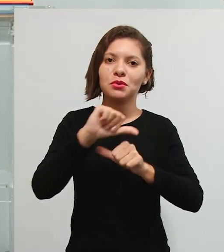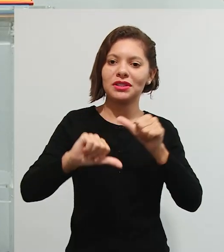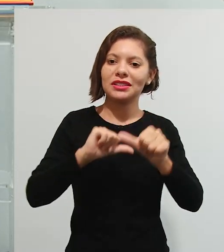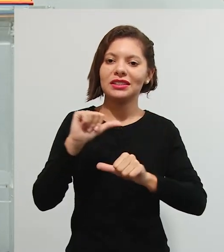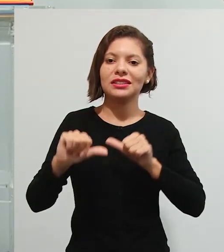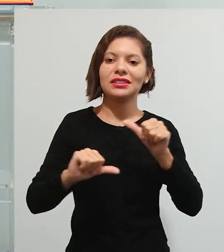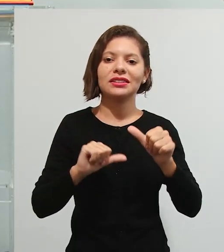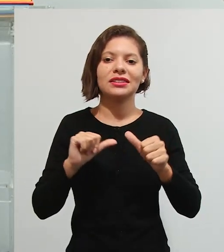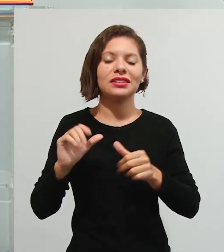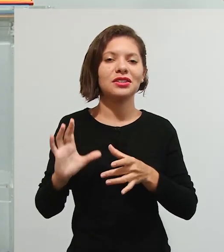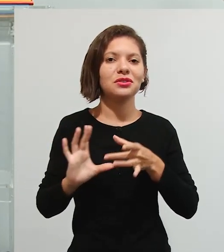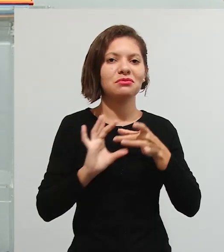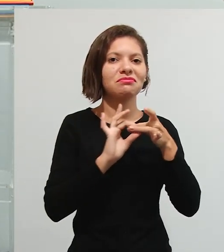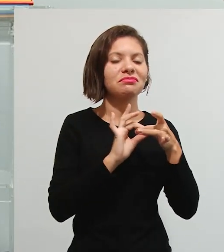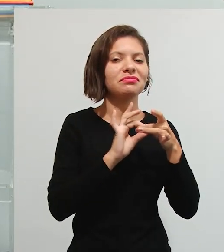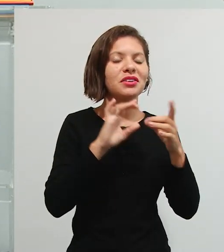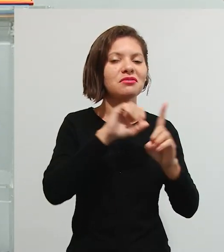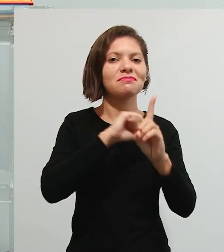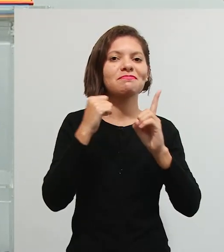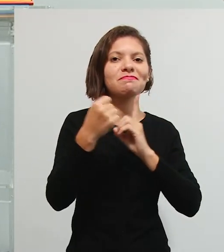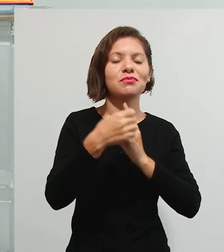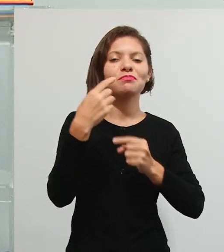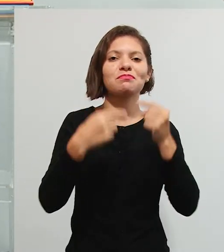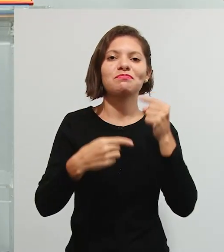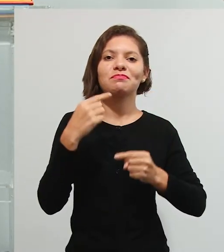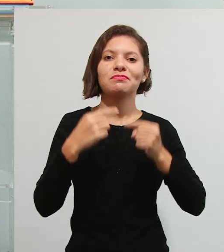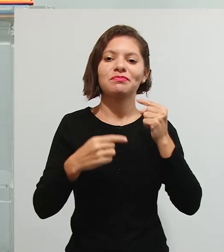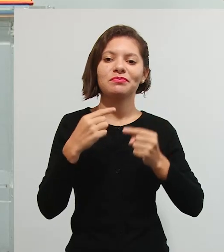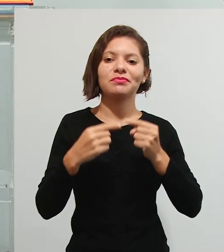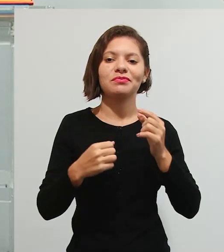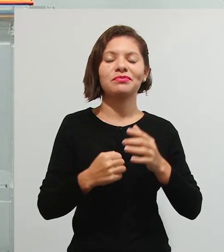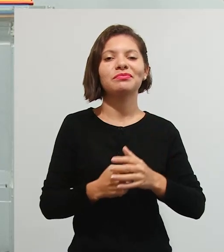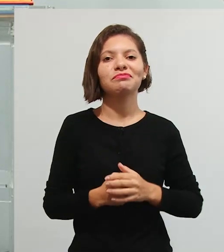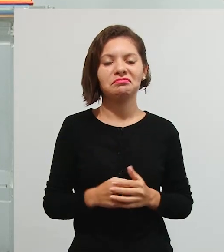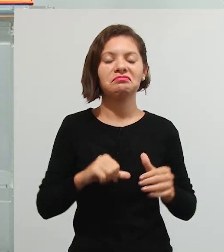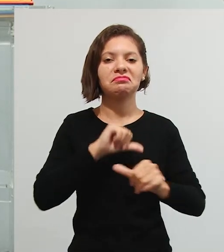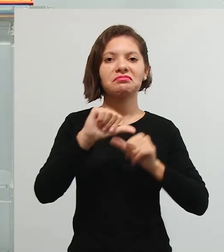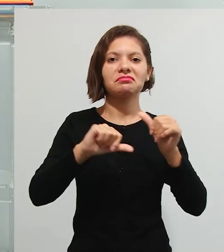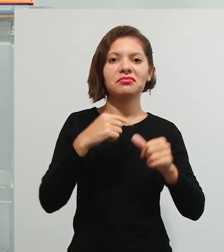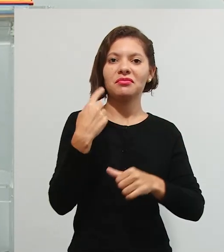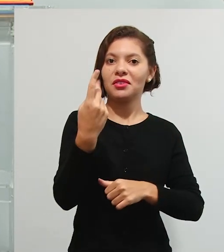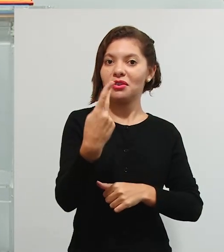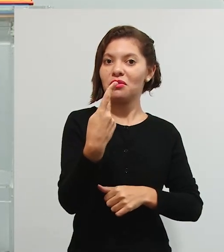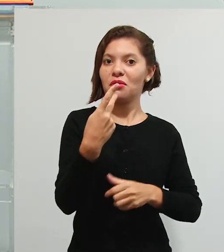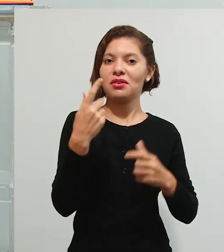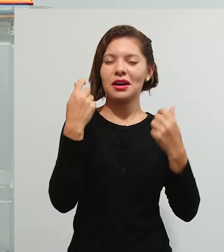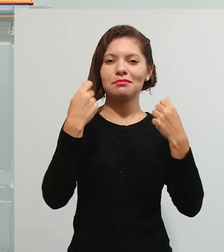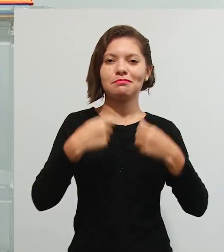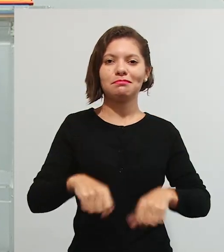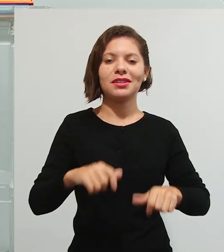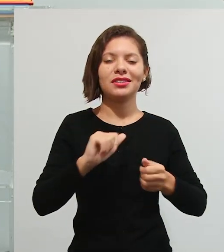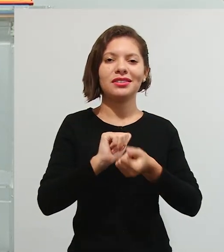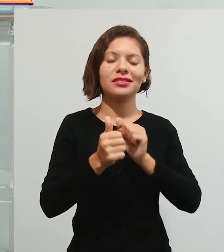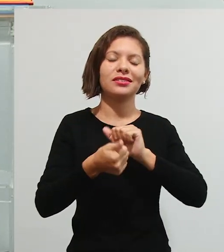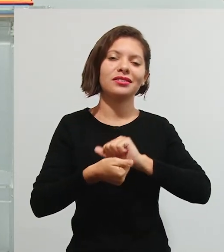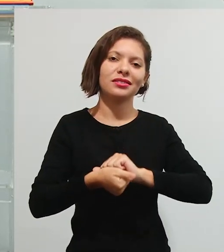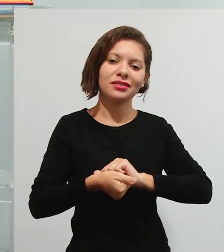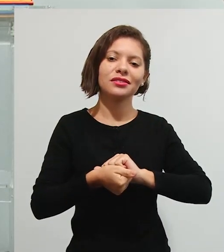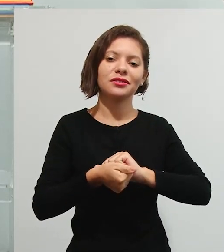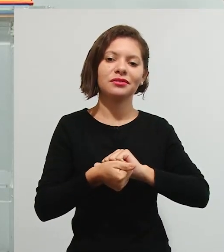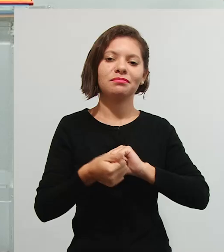trancado, cadeado, amarrado e guardado. Não, o objetivo de toda pesquisa é publicizar a produção do